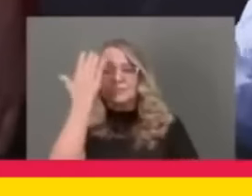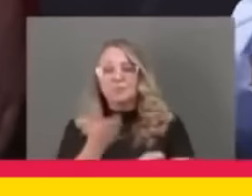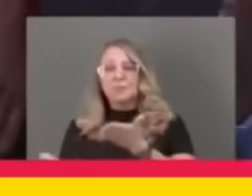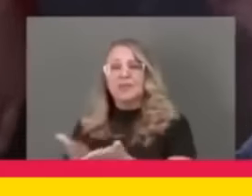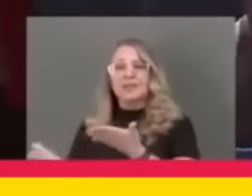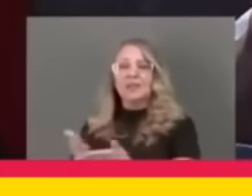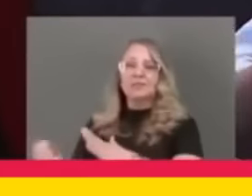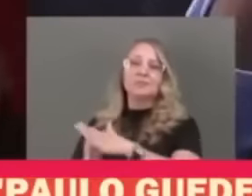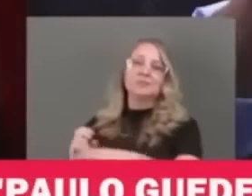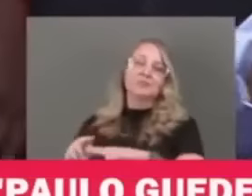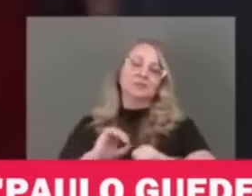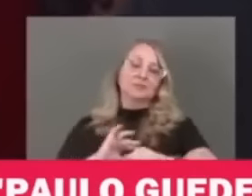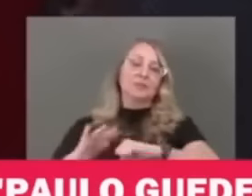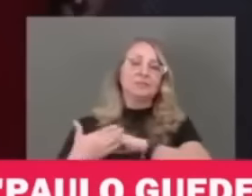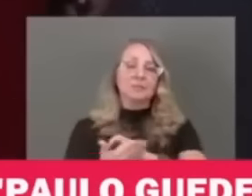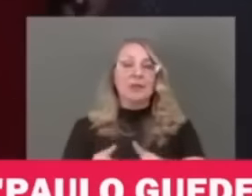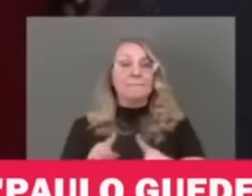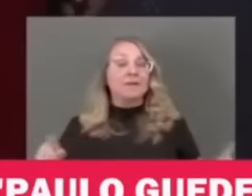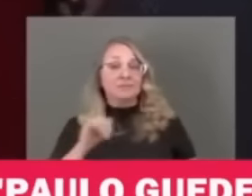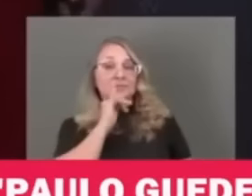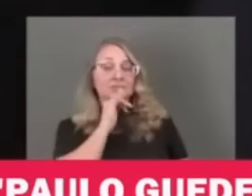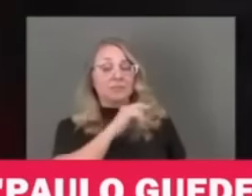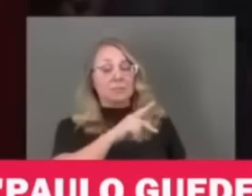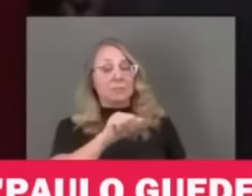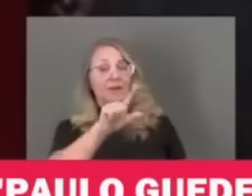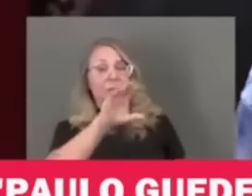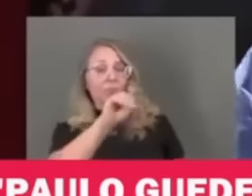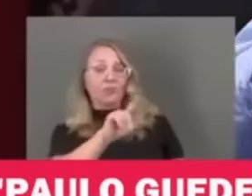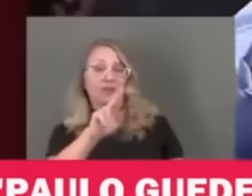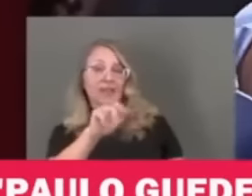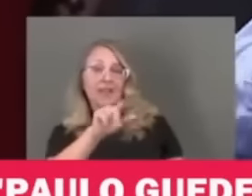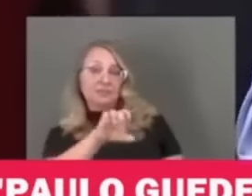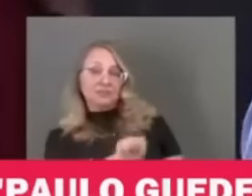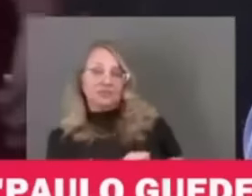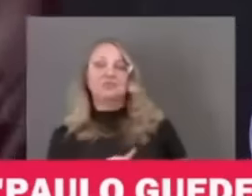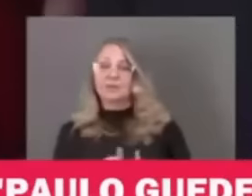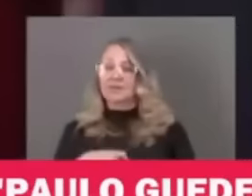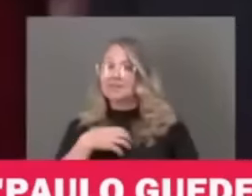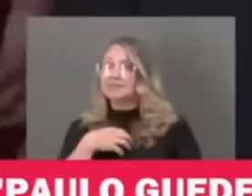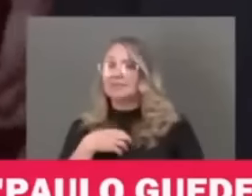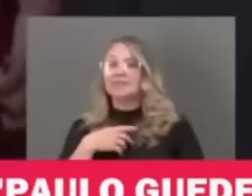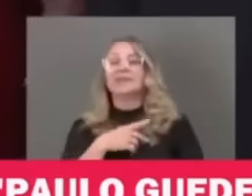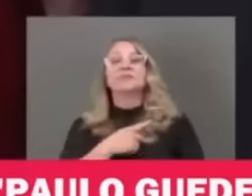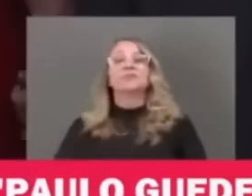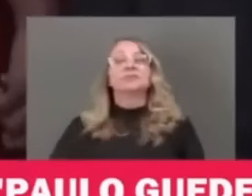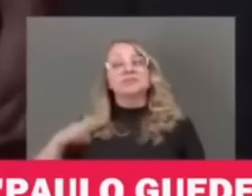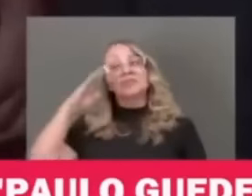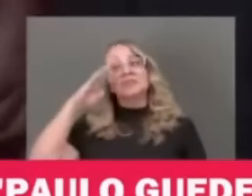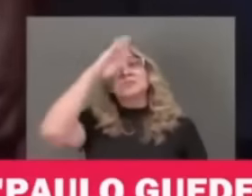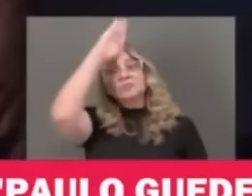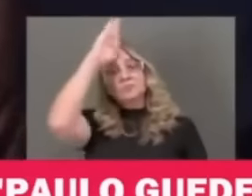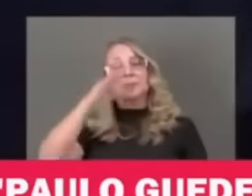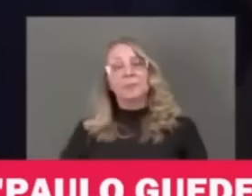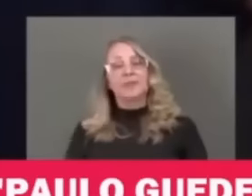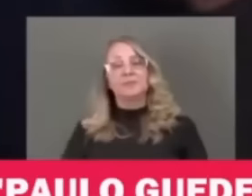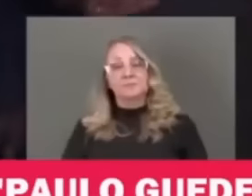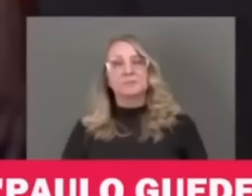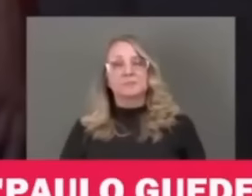de pandemia Mas vamos lá a capacidade de Paulo Guedes é a capacidade a sensibilidade do presidente Jair Messias